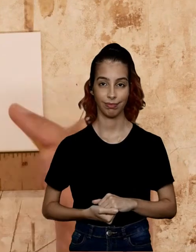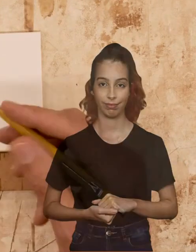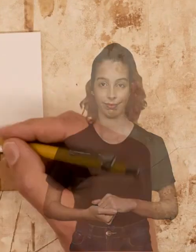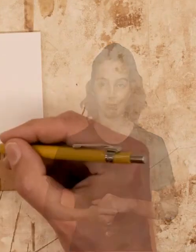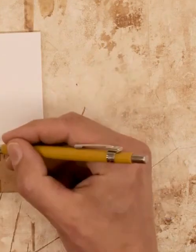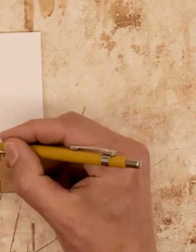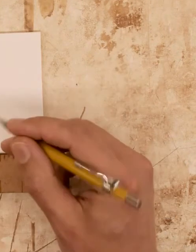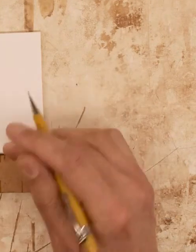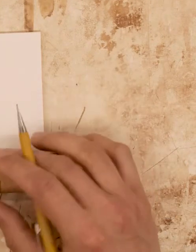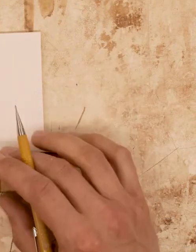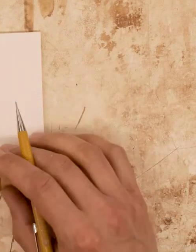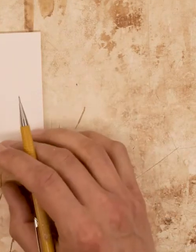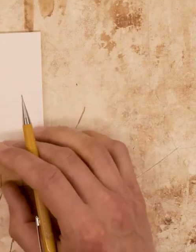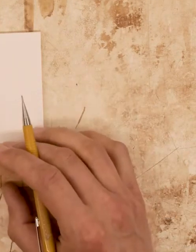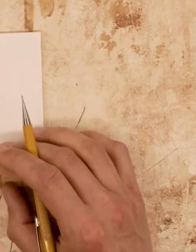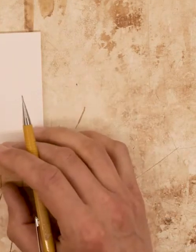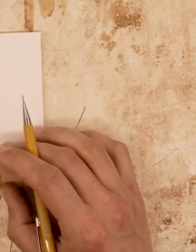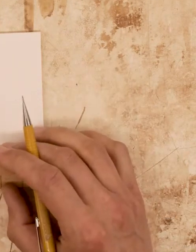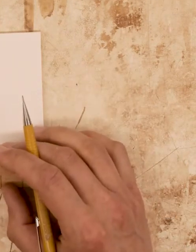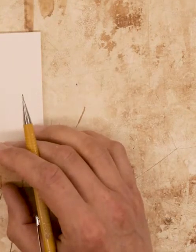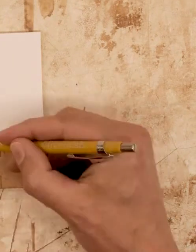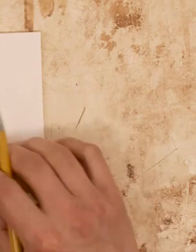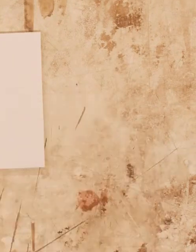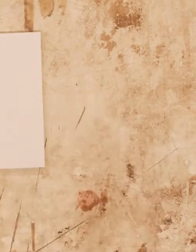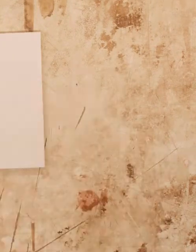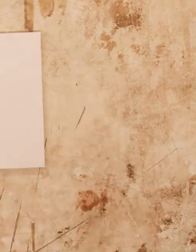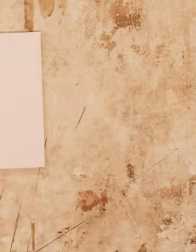peças para fazer minhas duas bases.